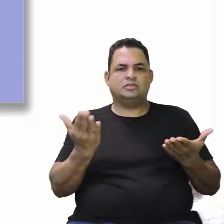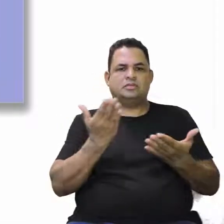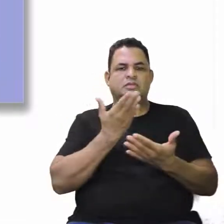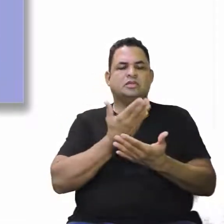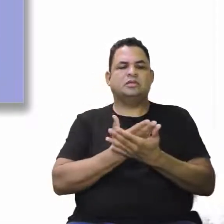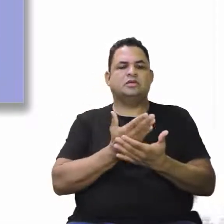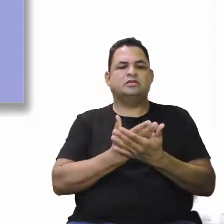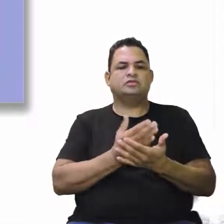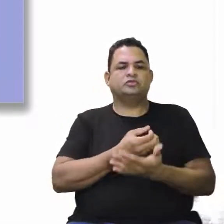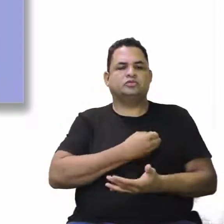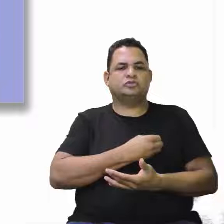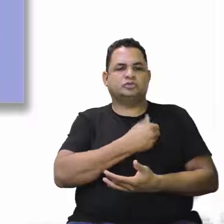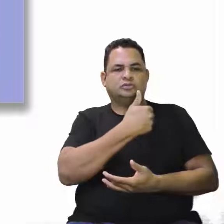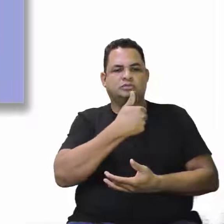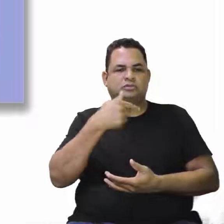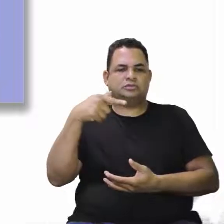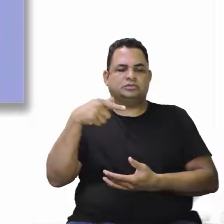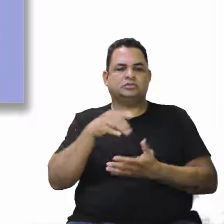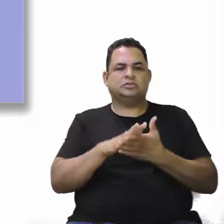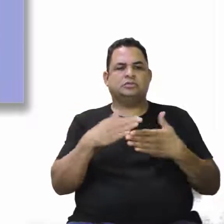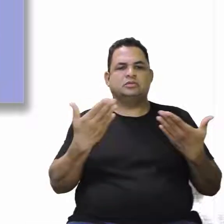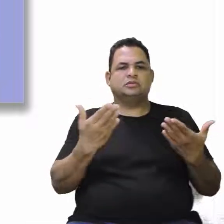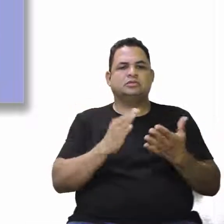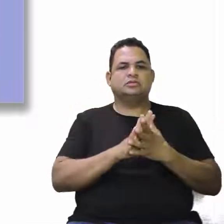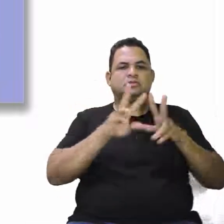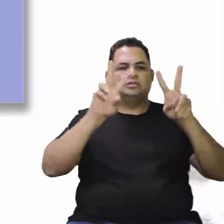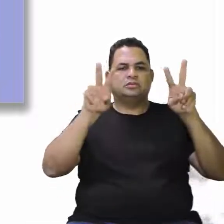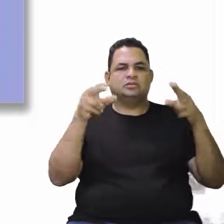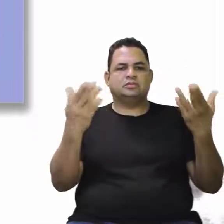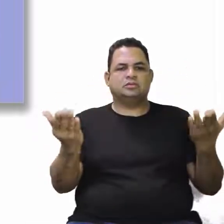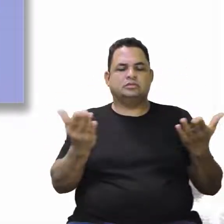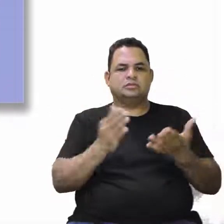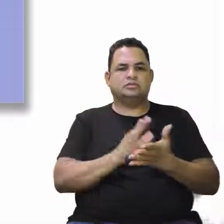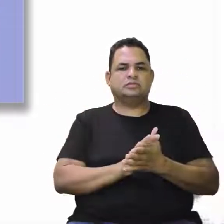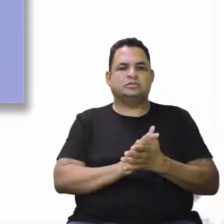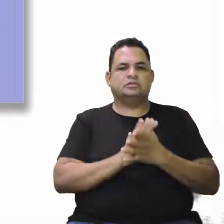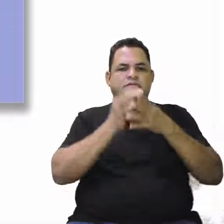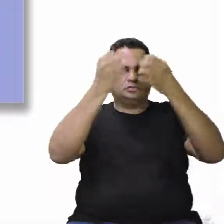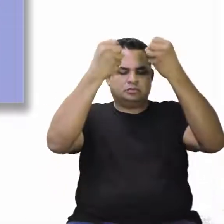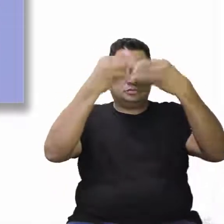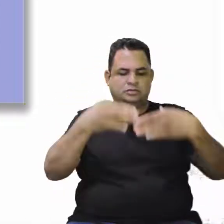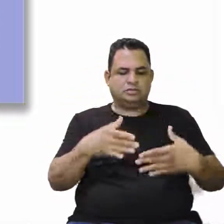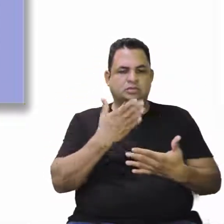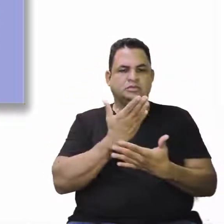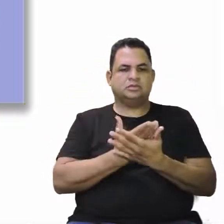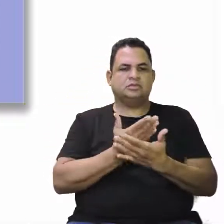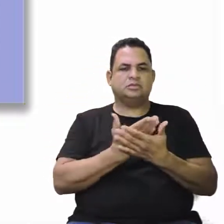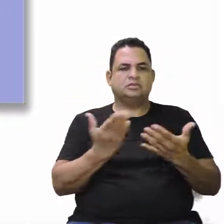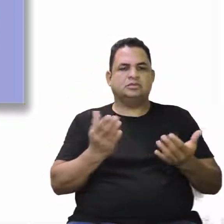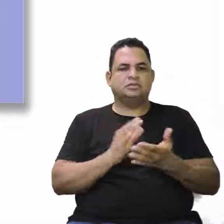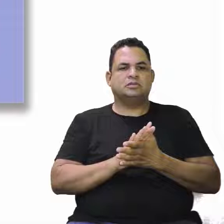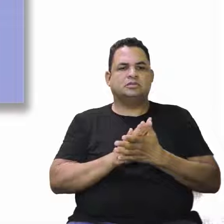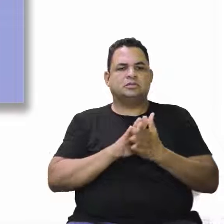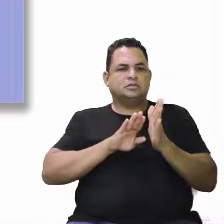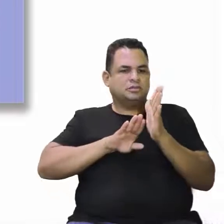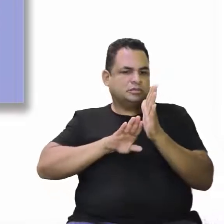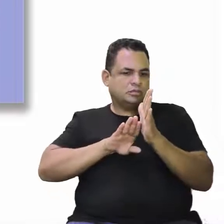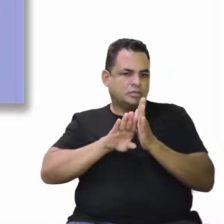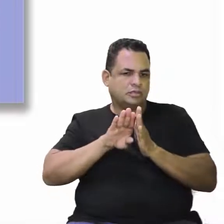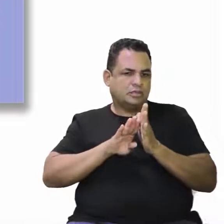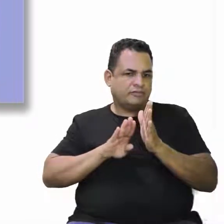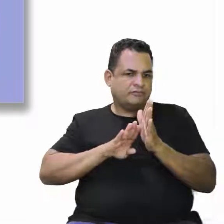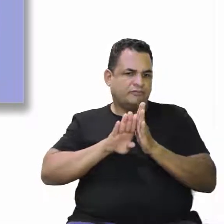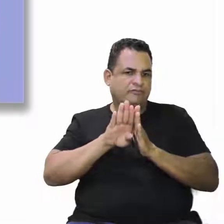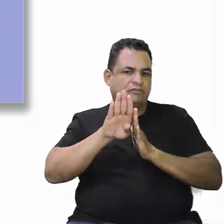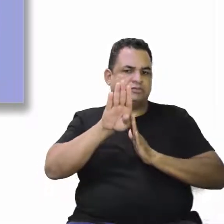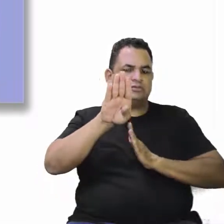aula 17. Então, os temas que a gente vamos abordar nessa aula é a evolução da população do